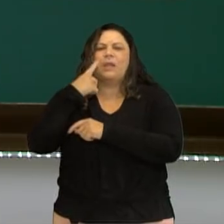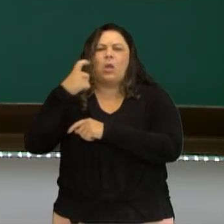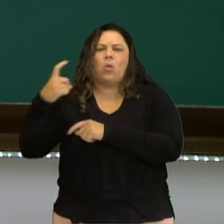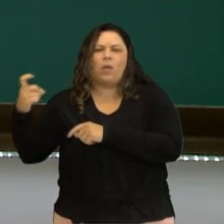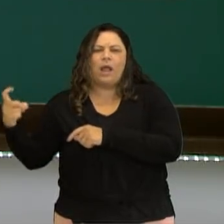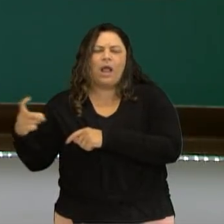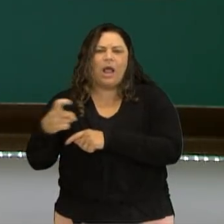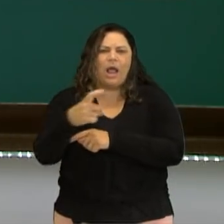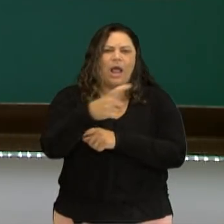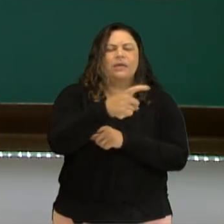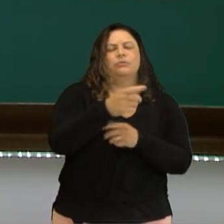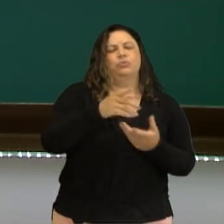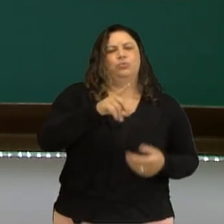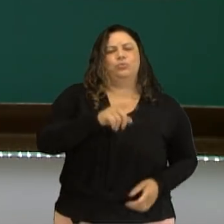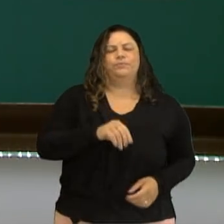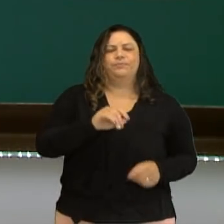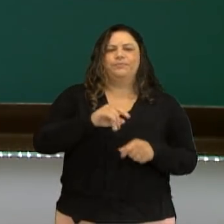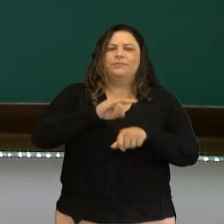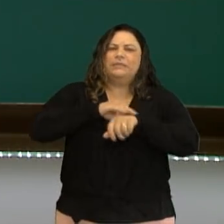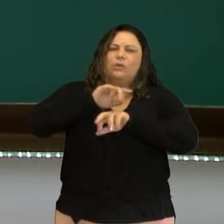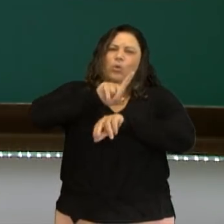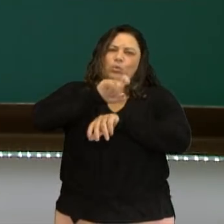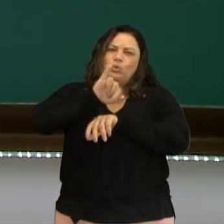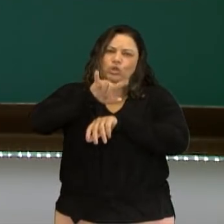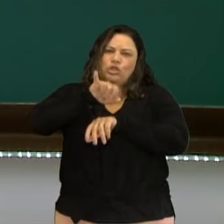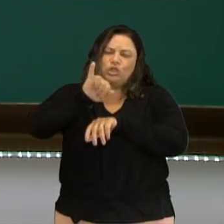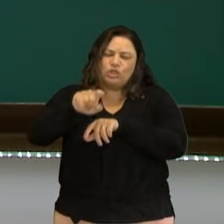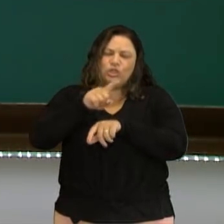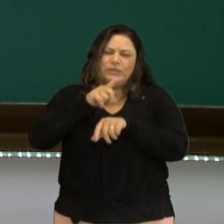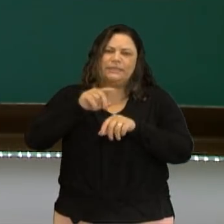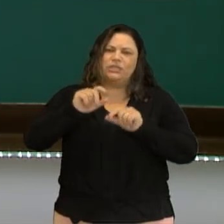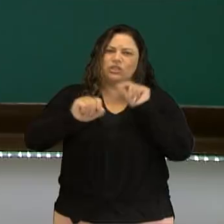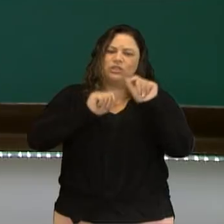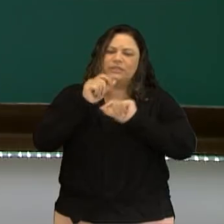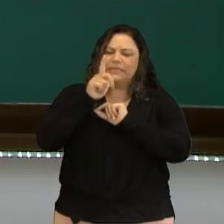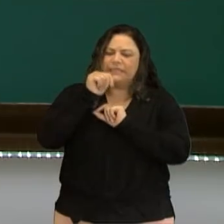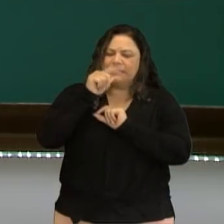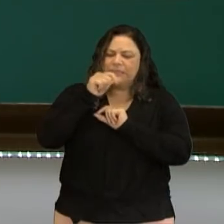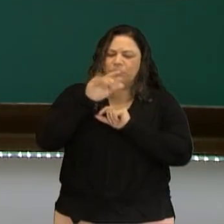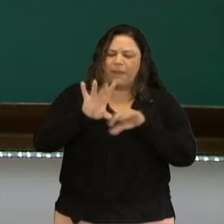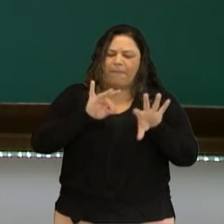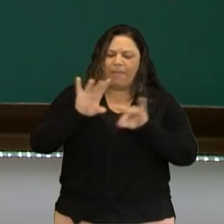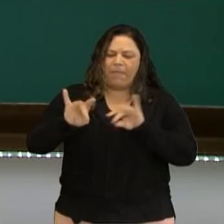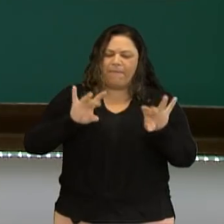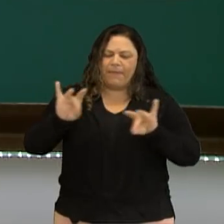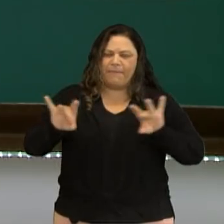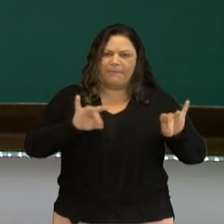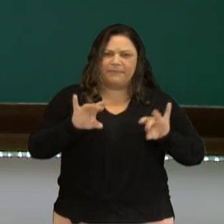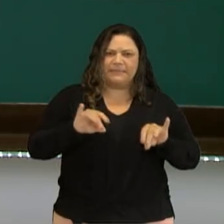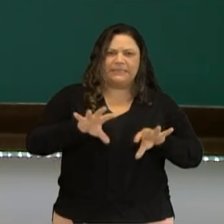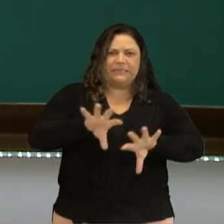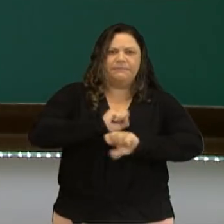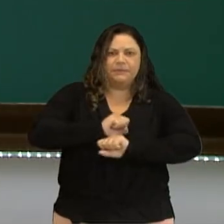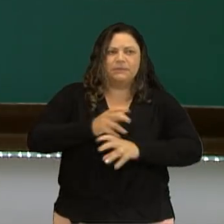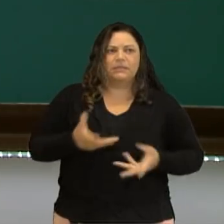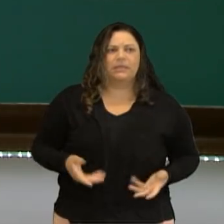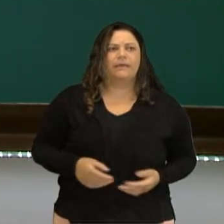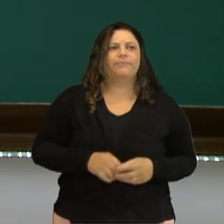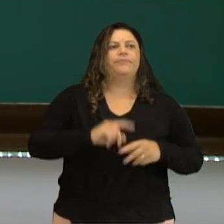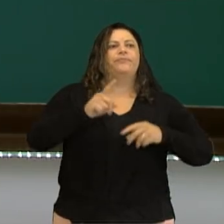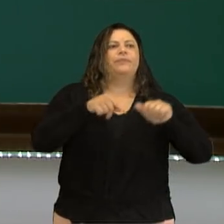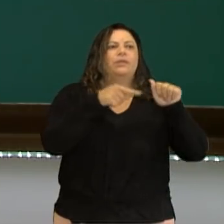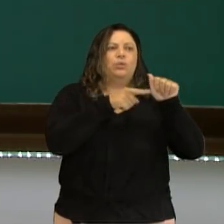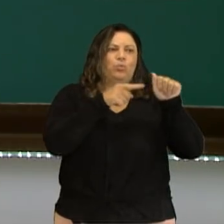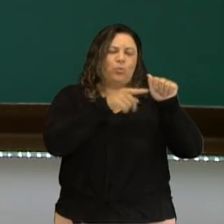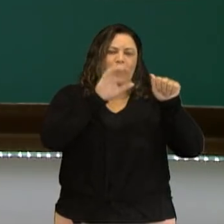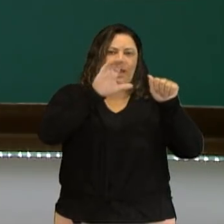suas urinas, na urina desse animal, entre em contato com a água e você ande descalço e pode ficar doente. Então, por